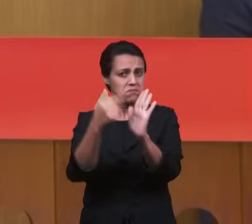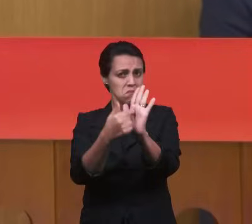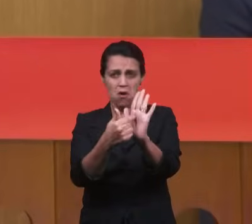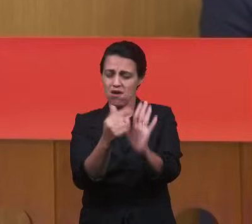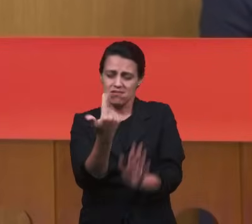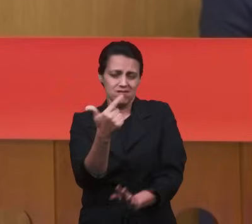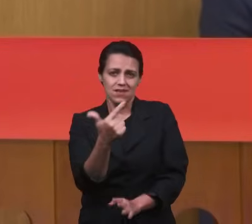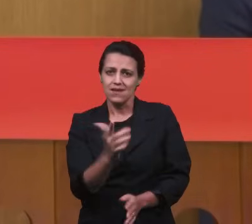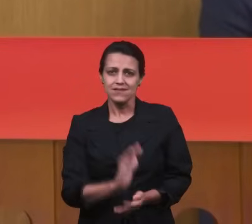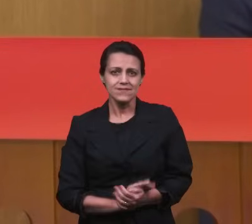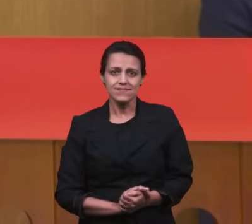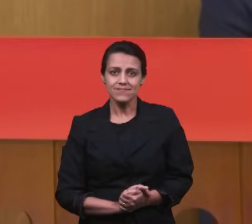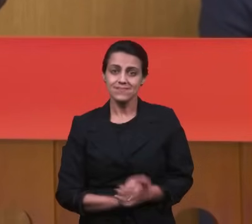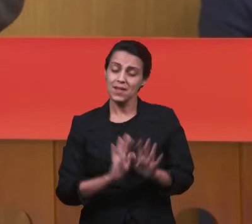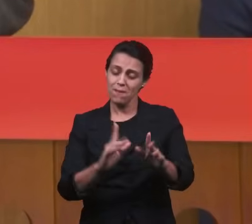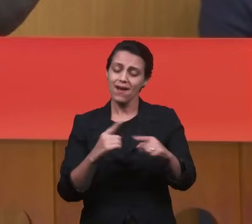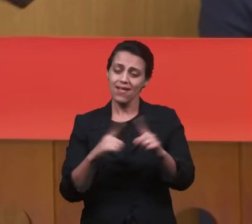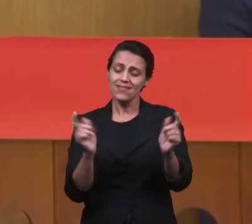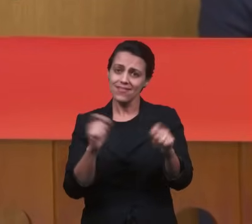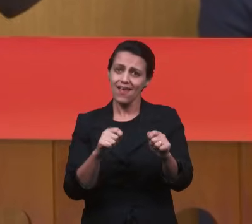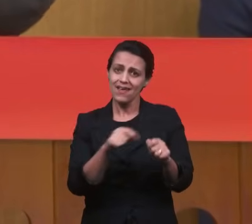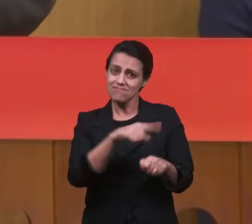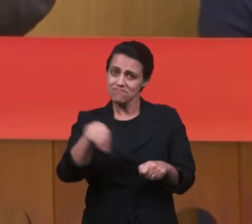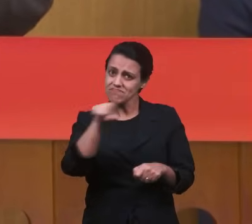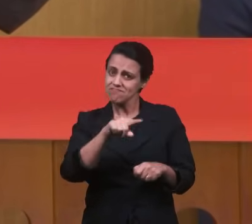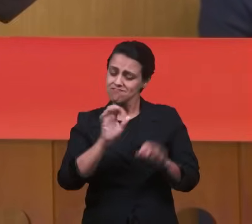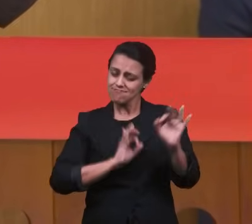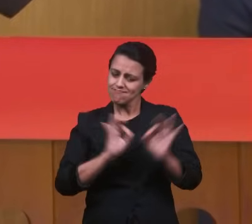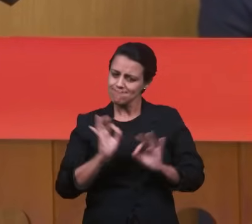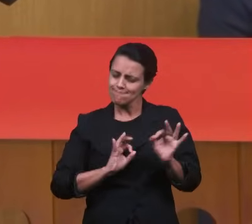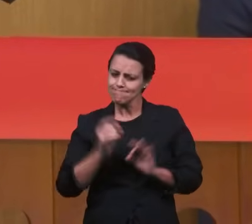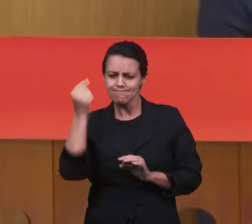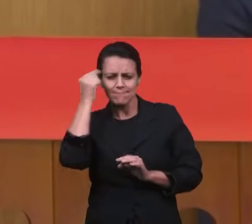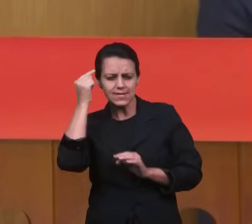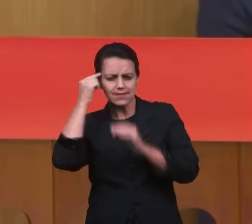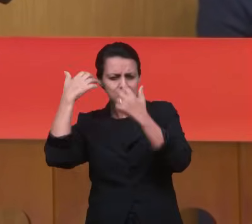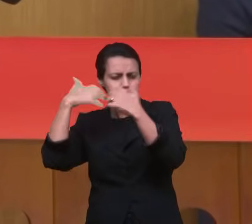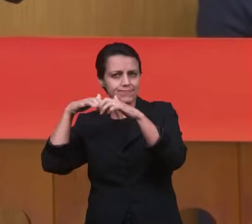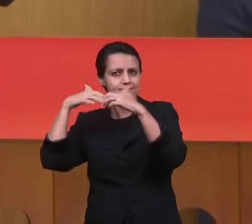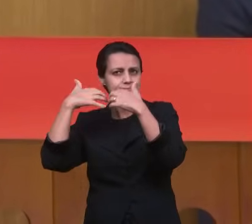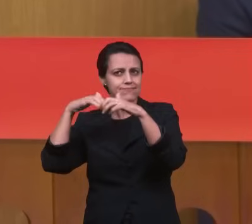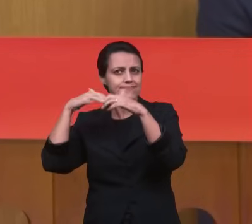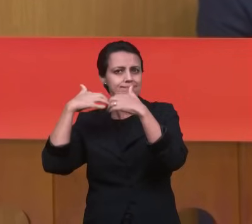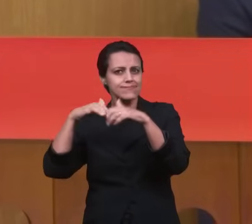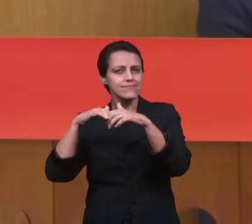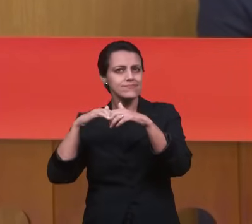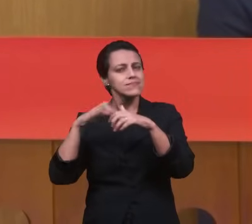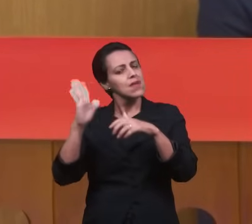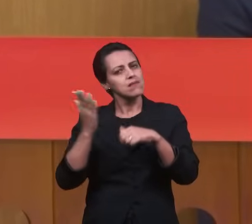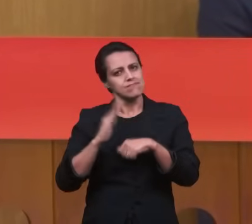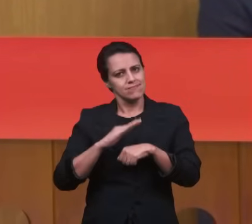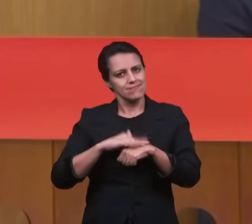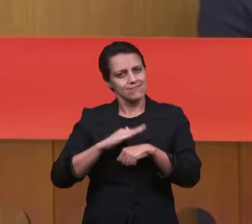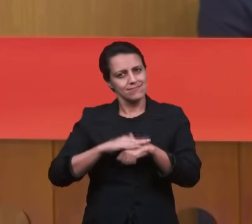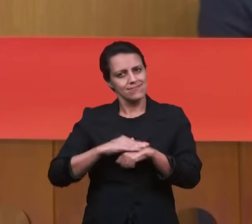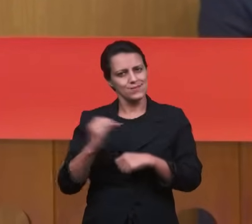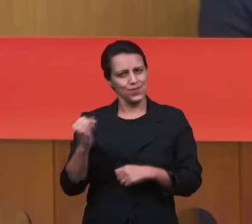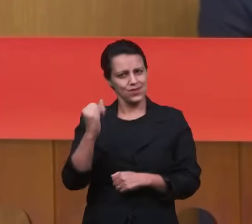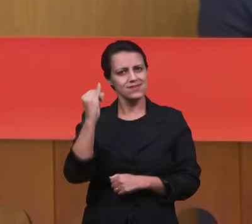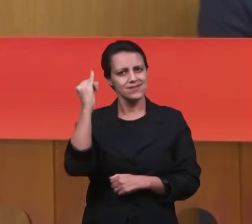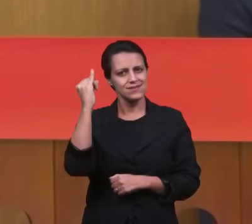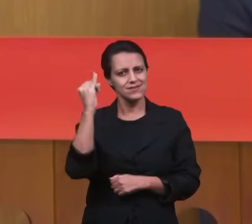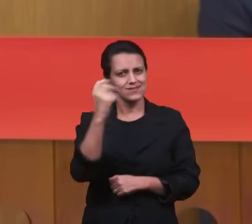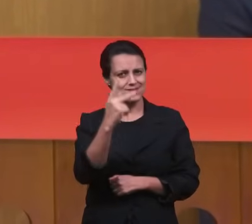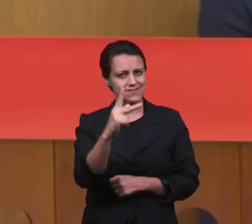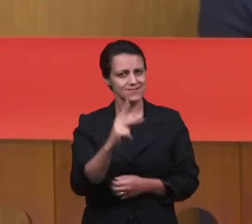tempo do povo se preparar, não é mesmo? Cada um fazer sua análise. Isso é uma questão muito importante. Nós não